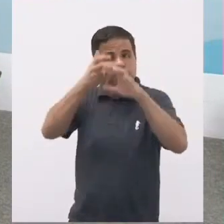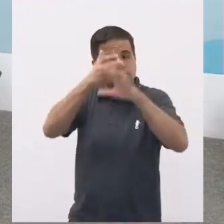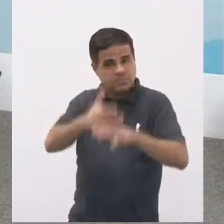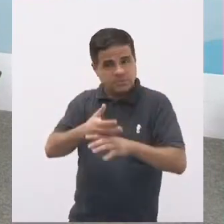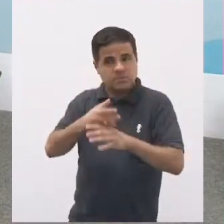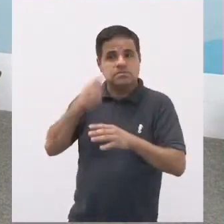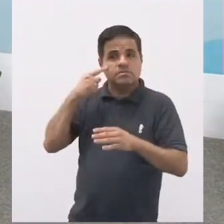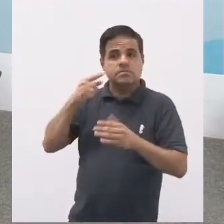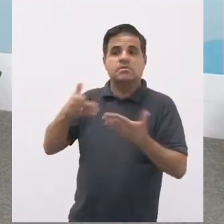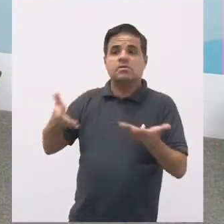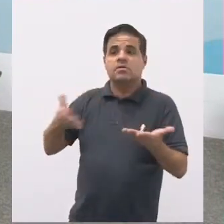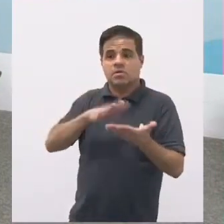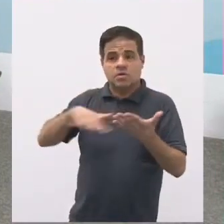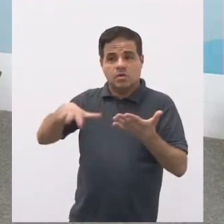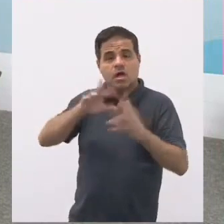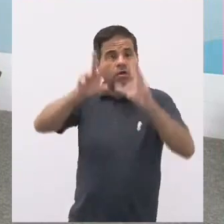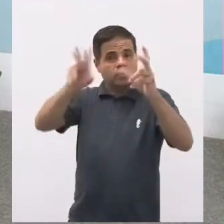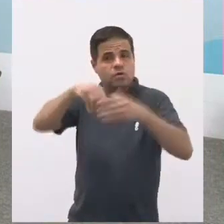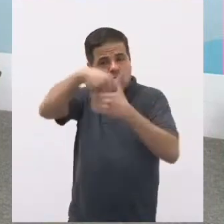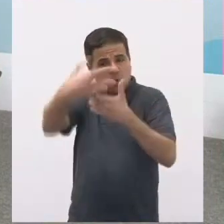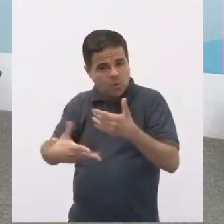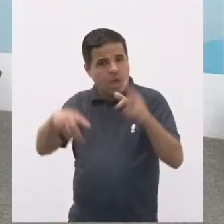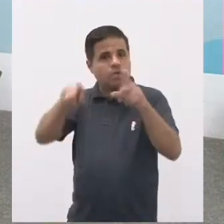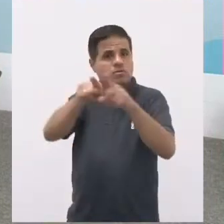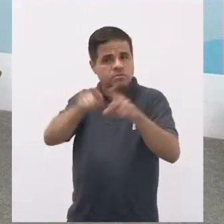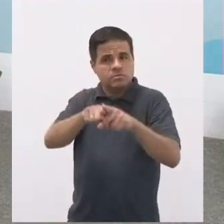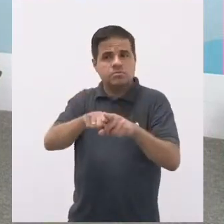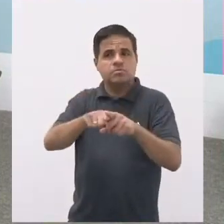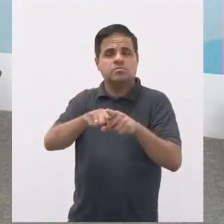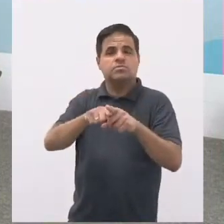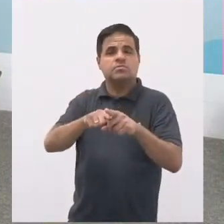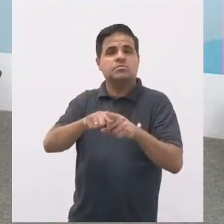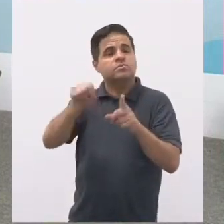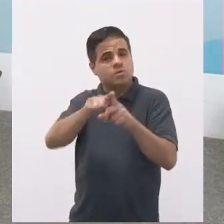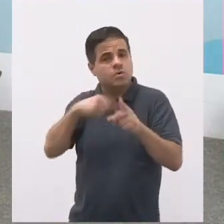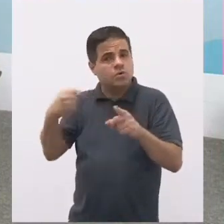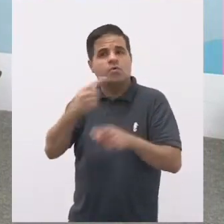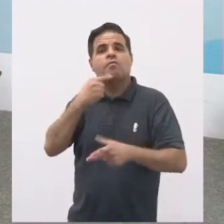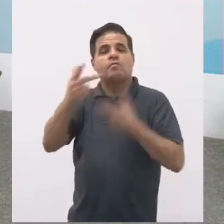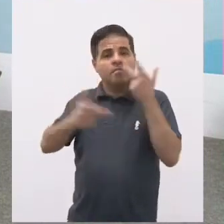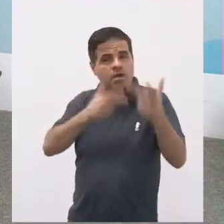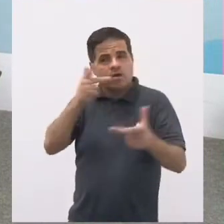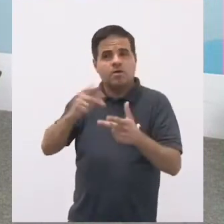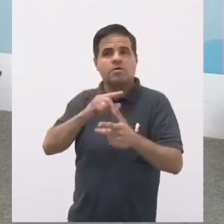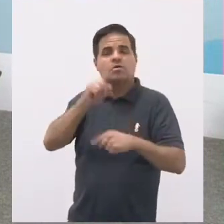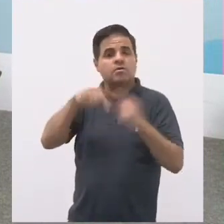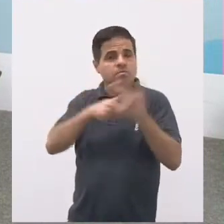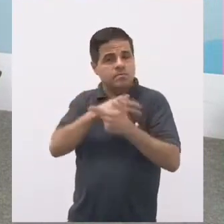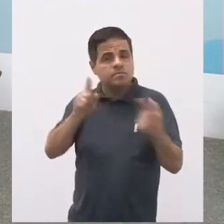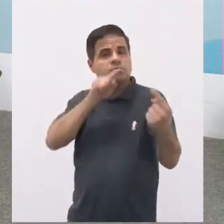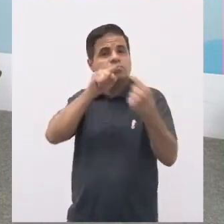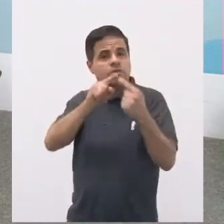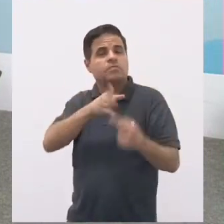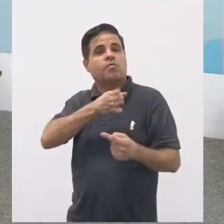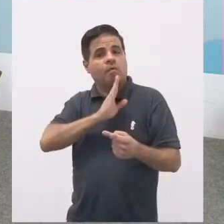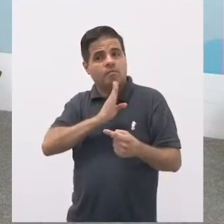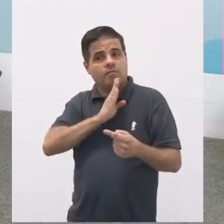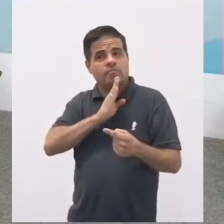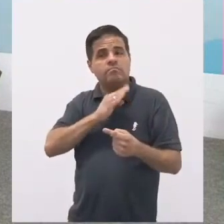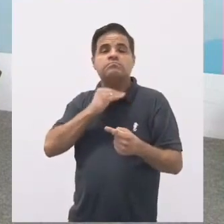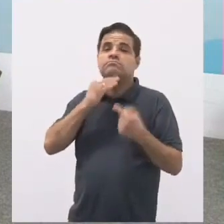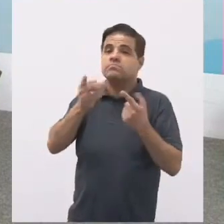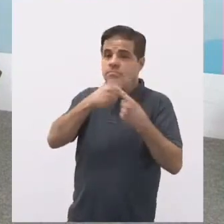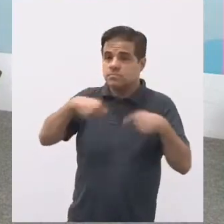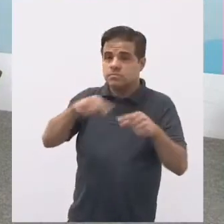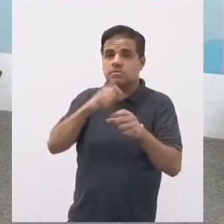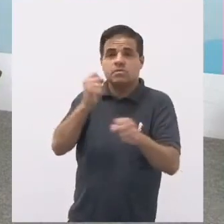isso transcende não só a questão dos conteúdos cognitivos, né? Hoje nós falamos em vez de conteúdos, objetos de conhecimento. E